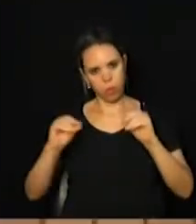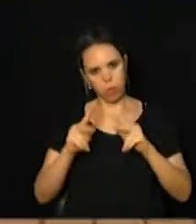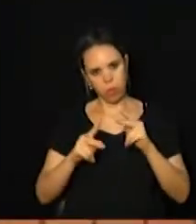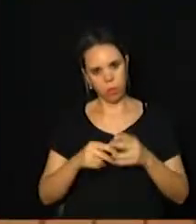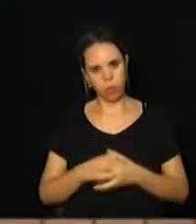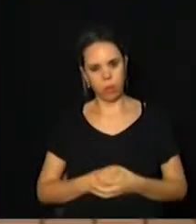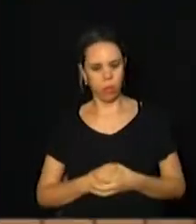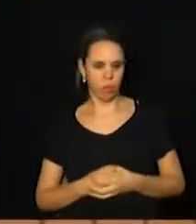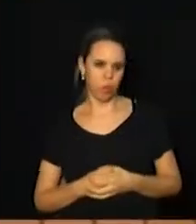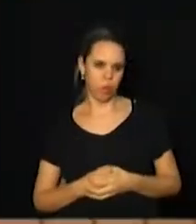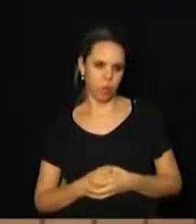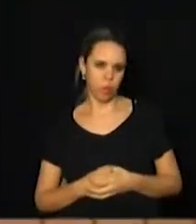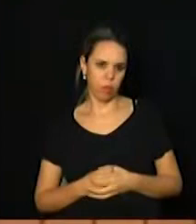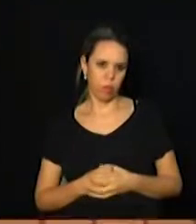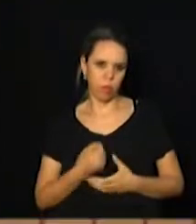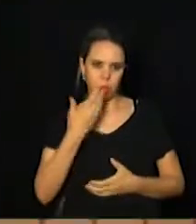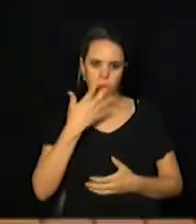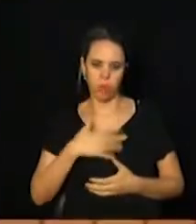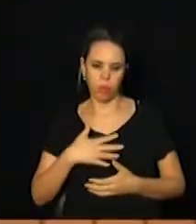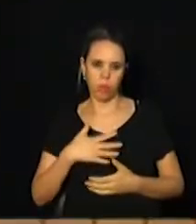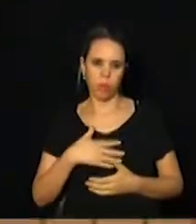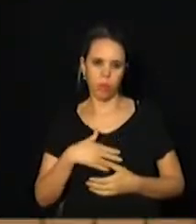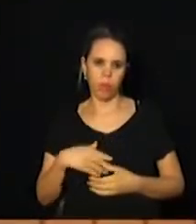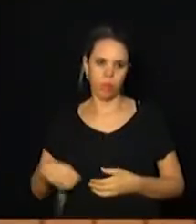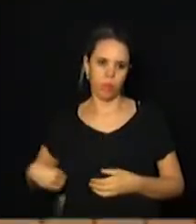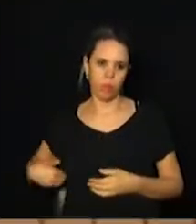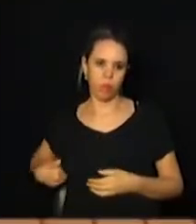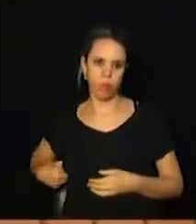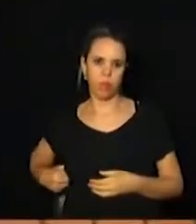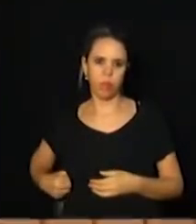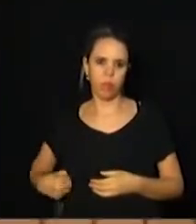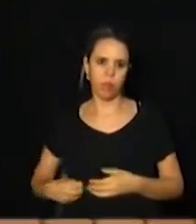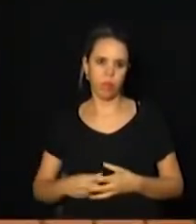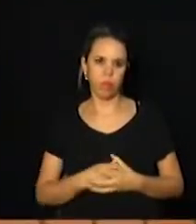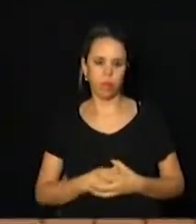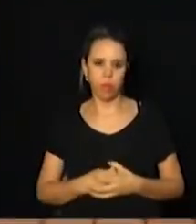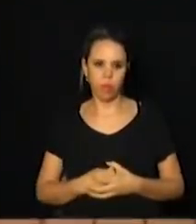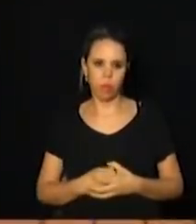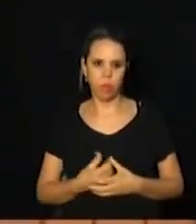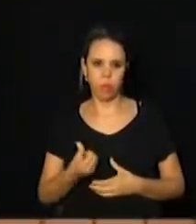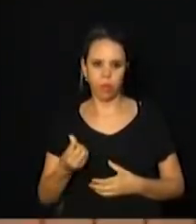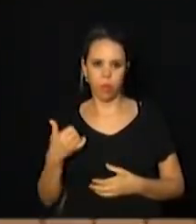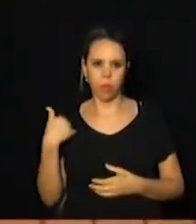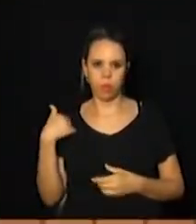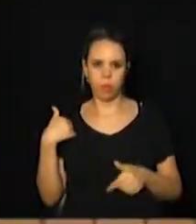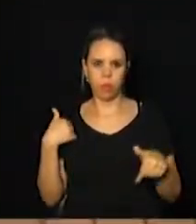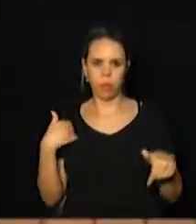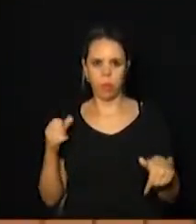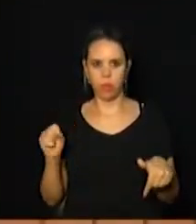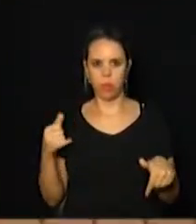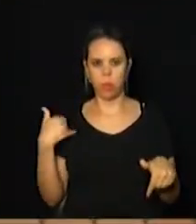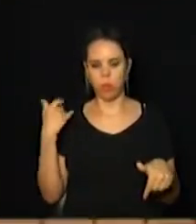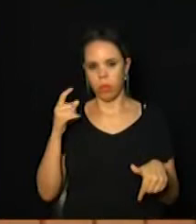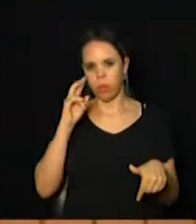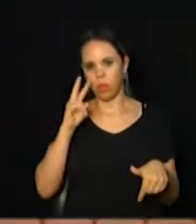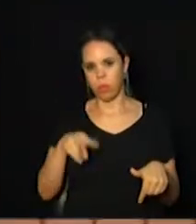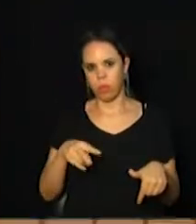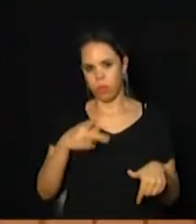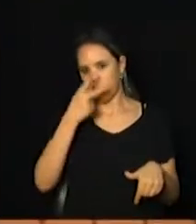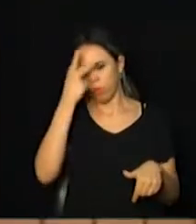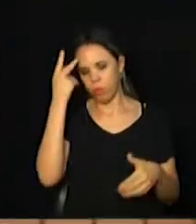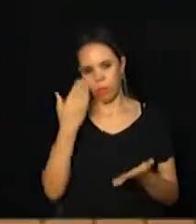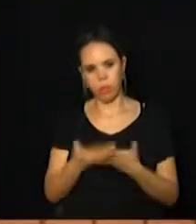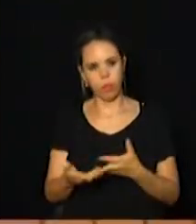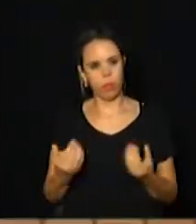se a criança as crianças uma de 6 anos 7 anos 8 anos você vê que a gente que